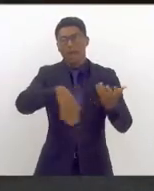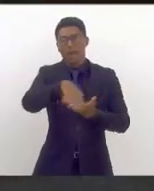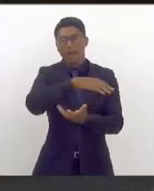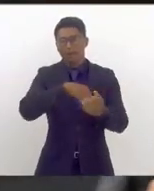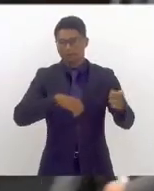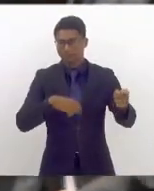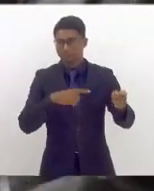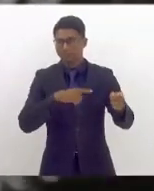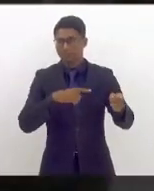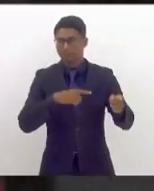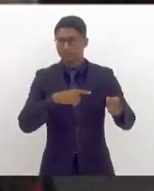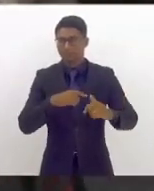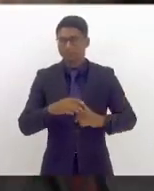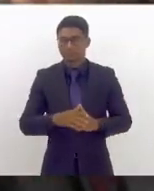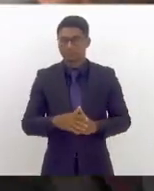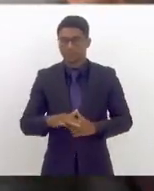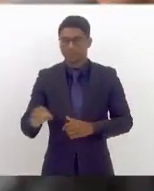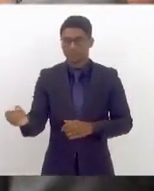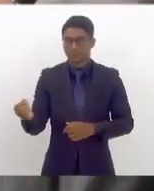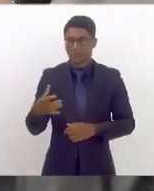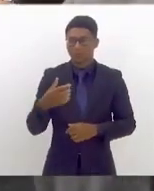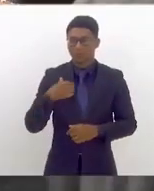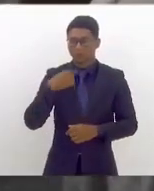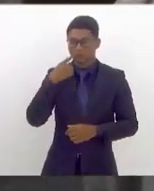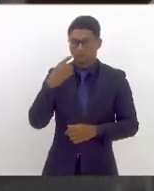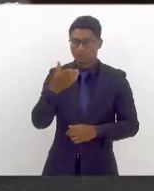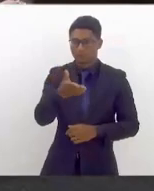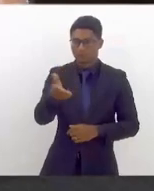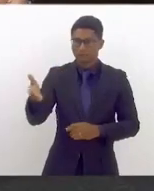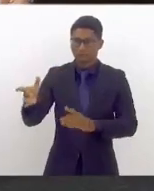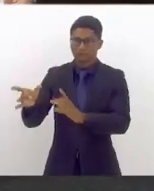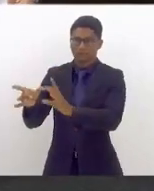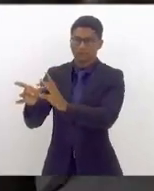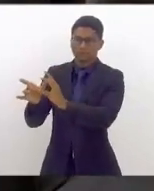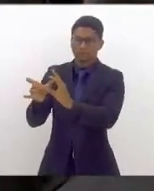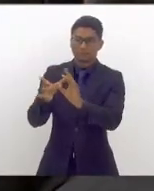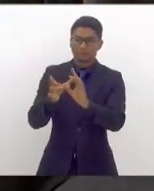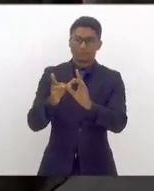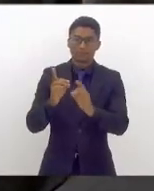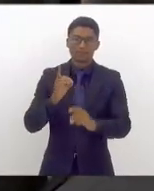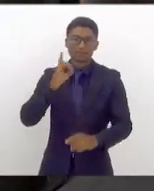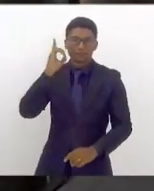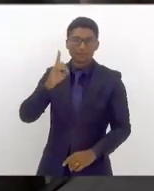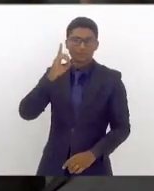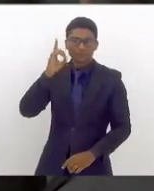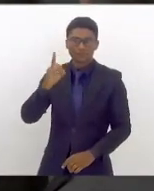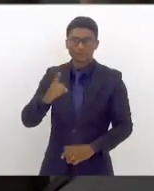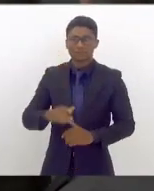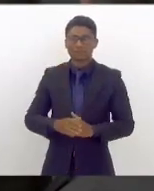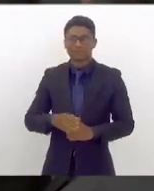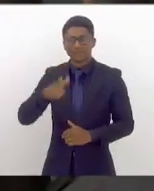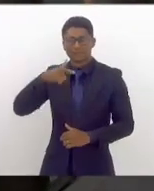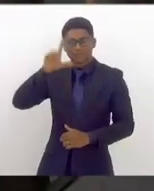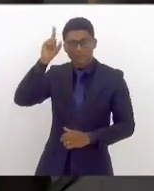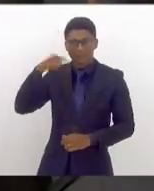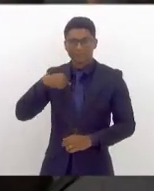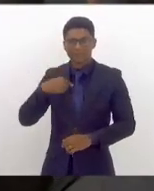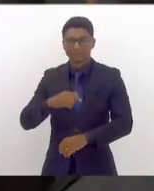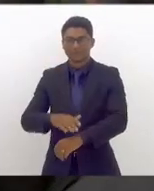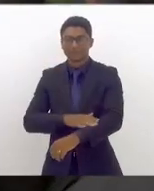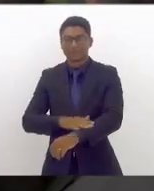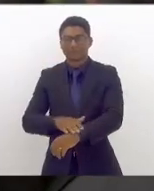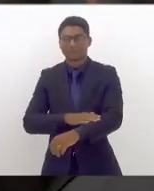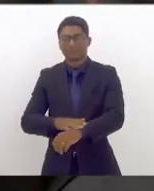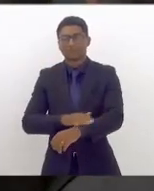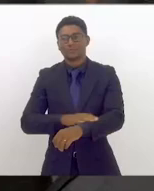essa nova aula que eu vejo aqui dos Aliados Neo Aliados do deputado Luiz Paulo me causa arrepio Presidente